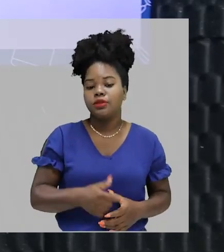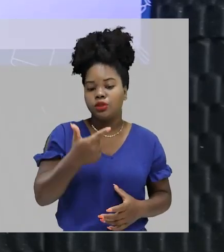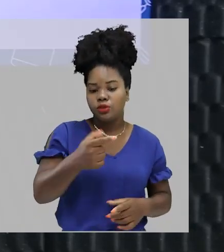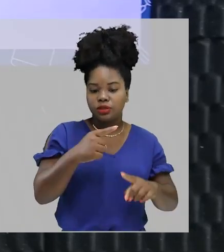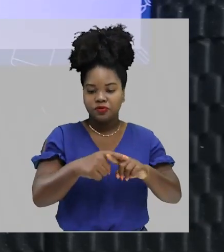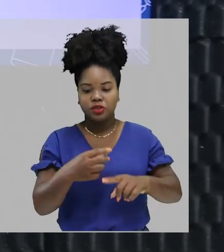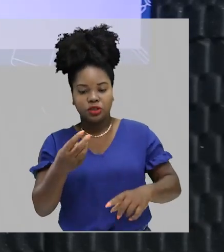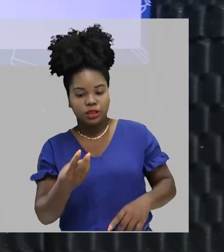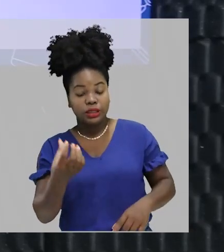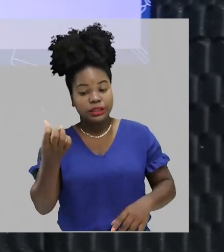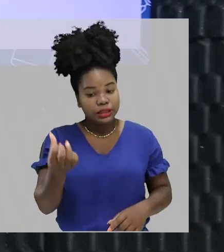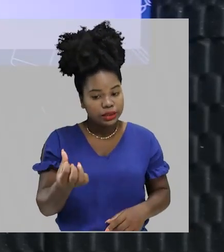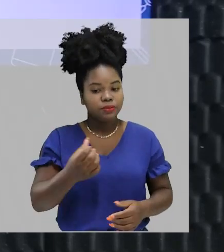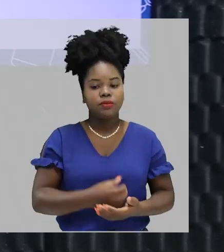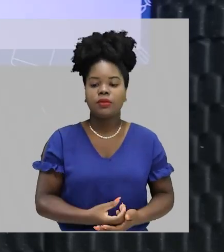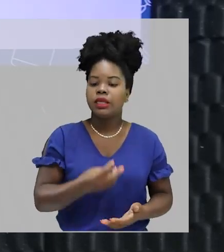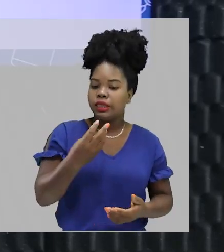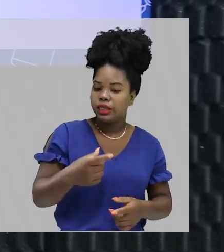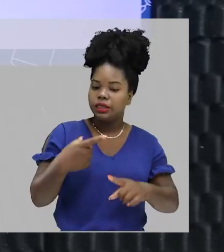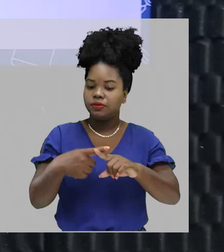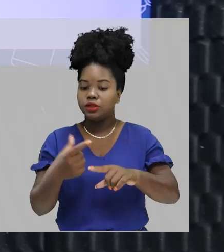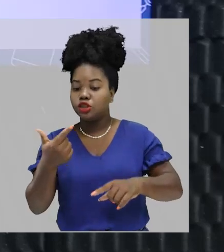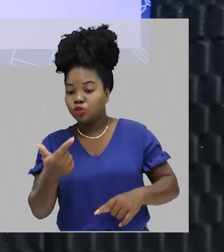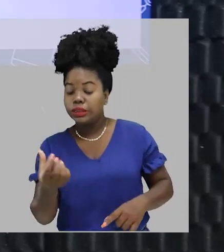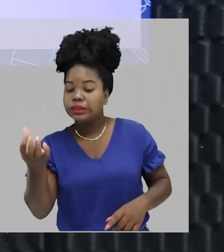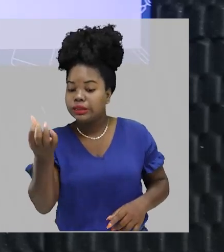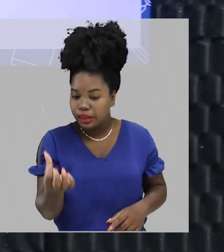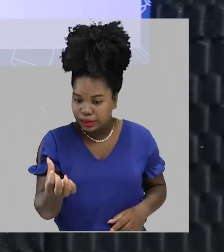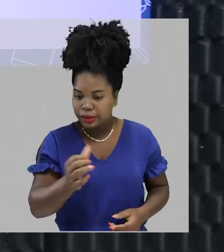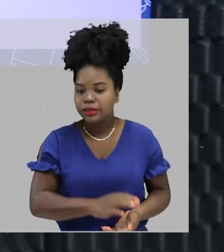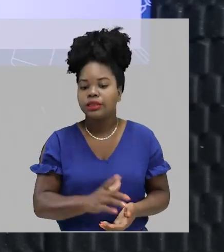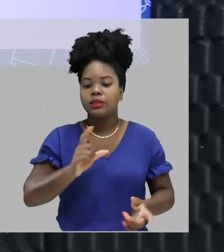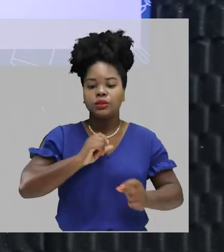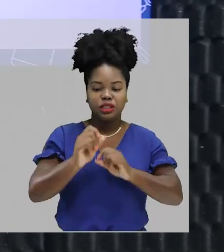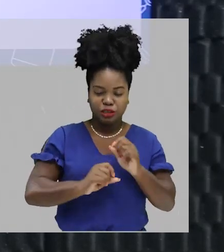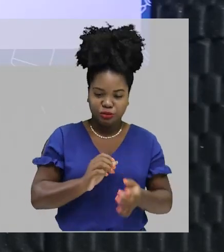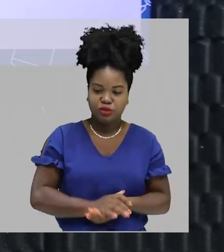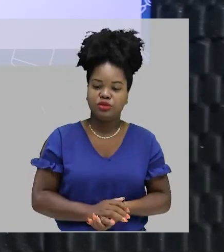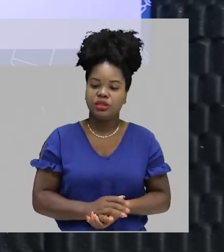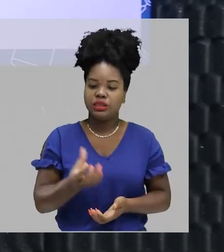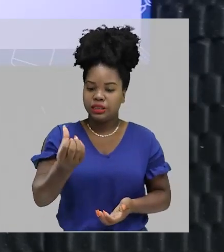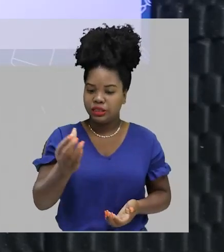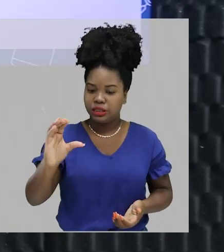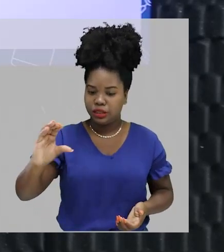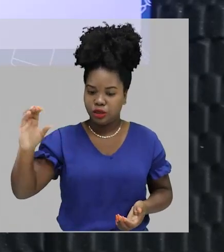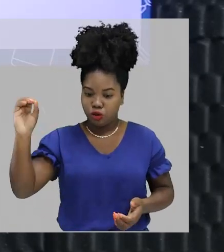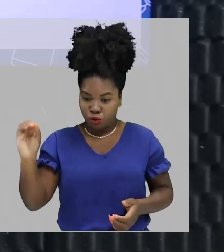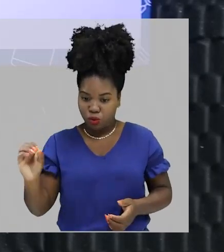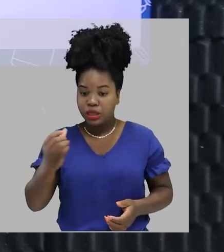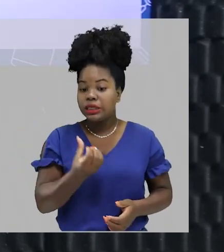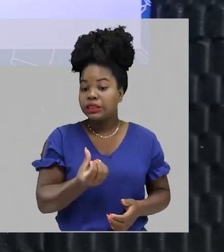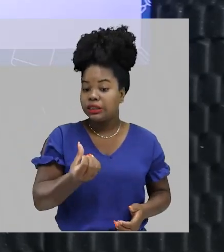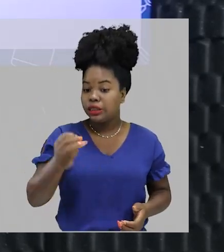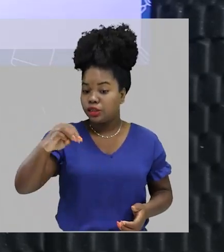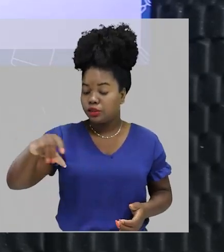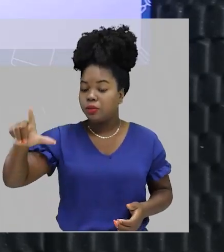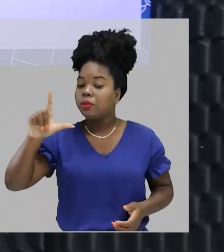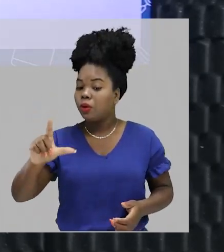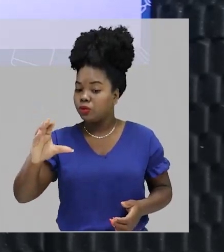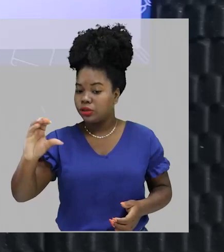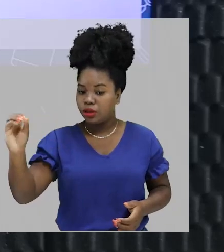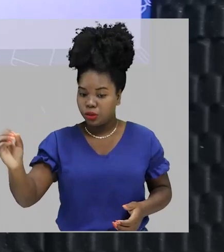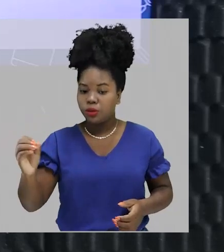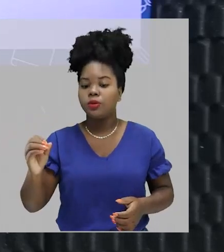3, 6. 3 vezes 2, 6. Ó. Aí eu vou passar a ter 6 mols, 6 moléculas do